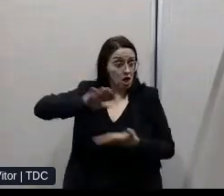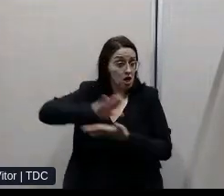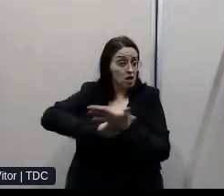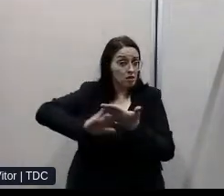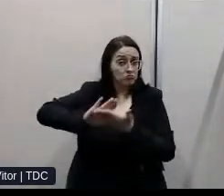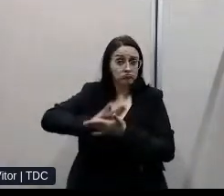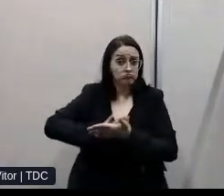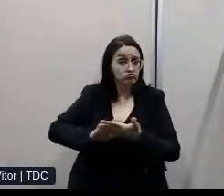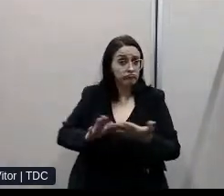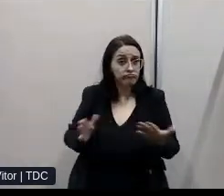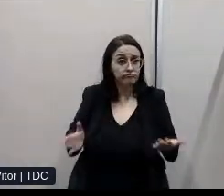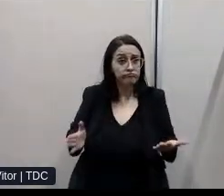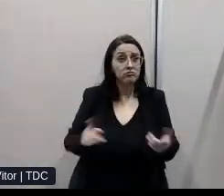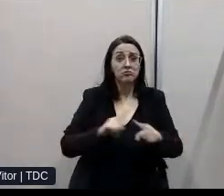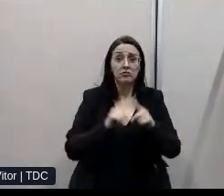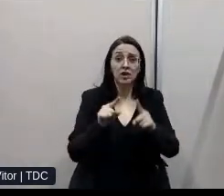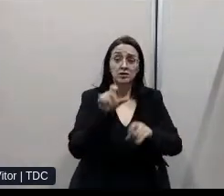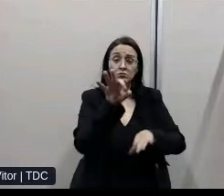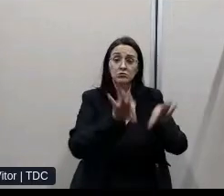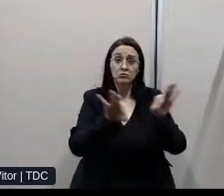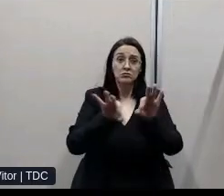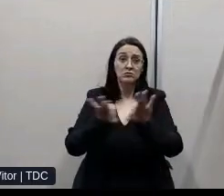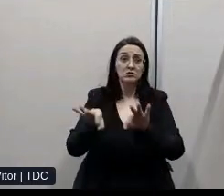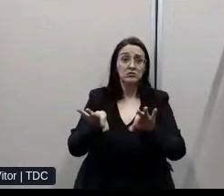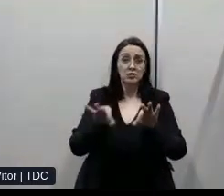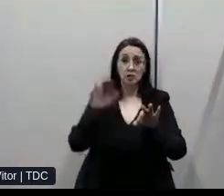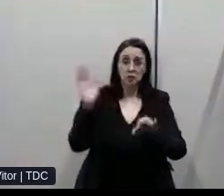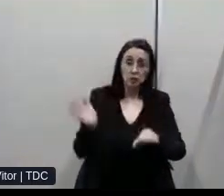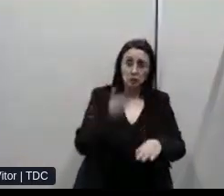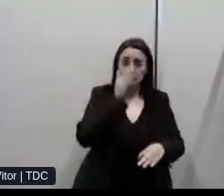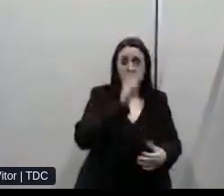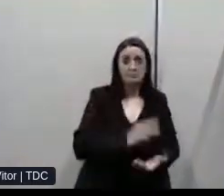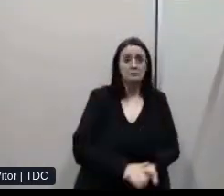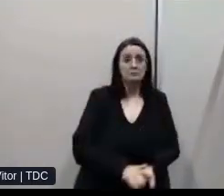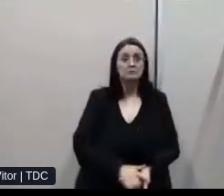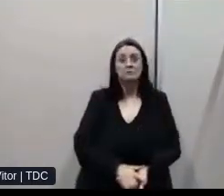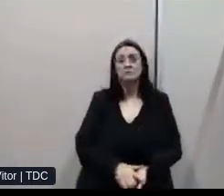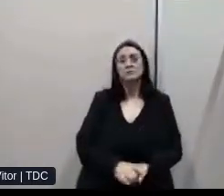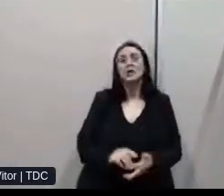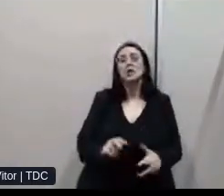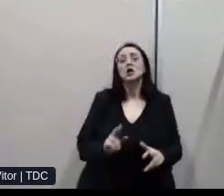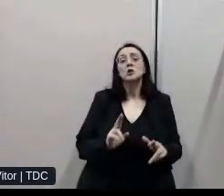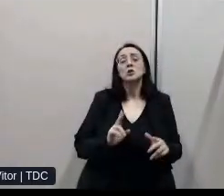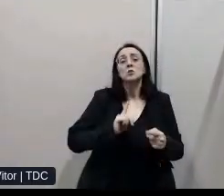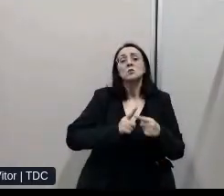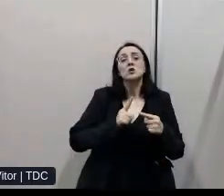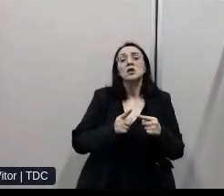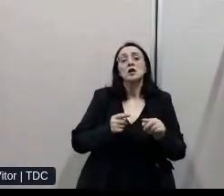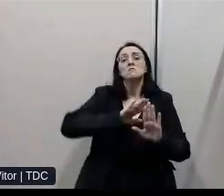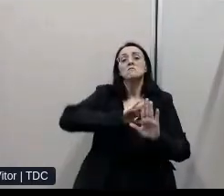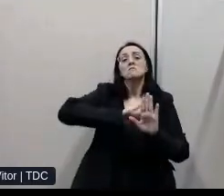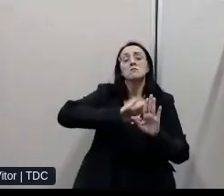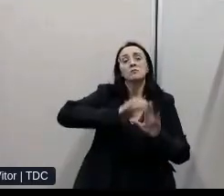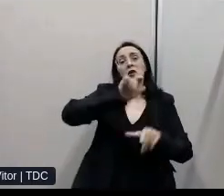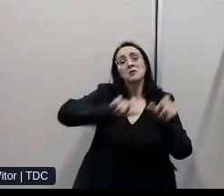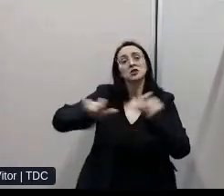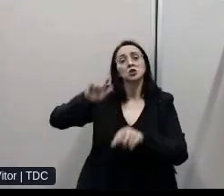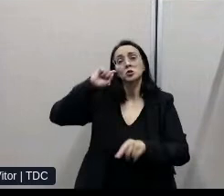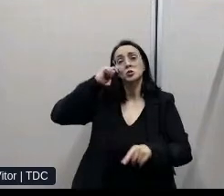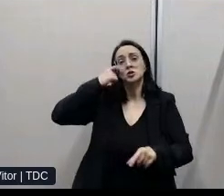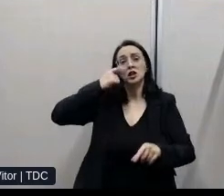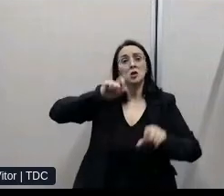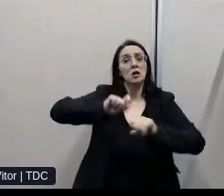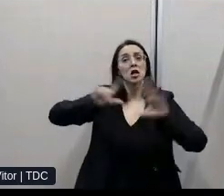algum ponto. Mas a solução que foi dada, pode ir para o próximo, teve um motivo que não foi o das pessoas negras não